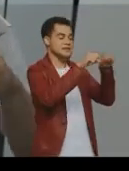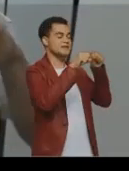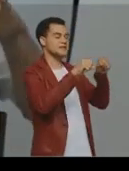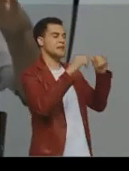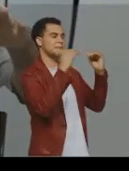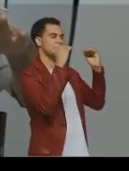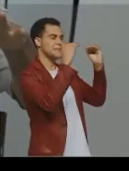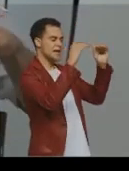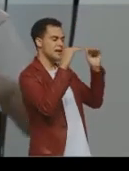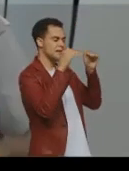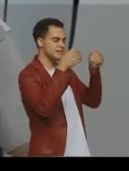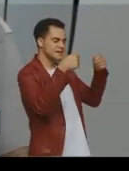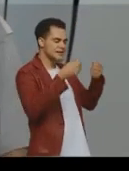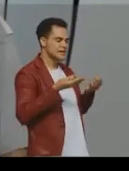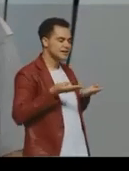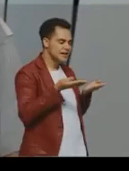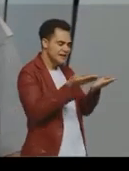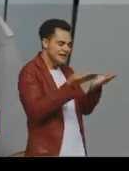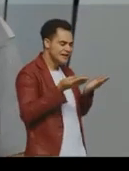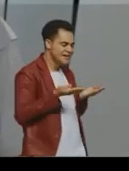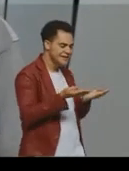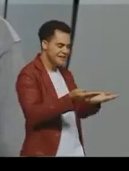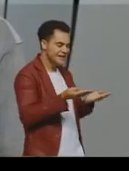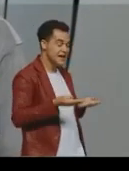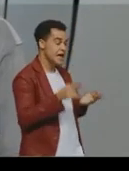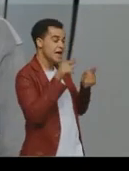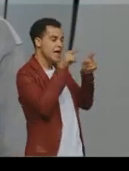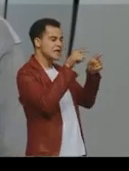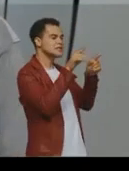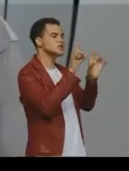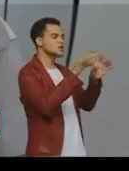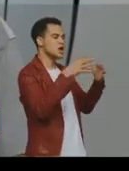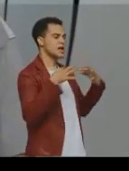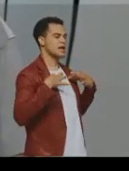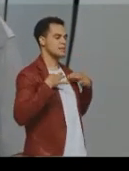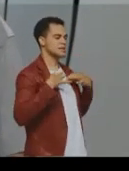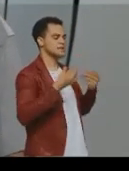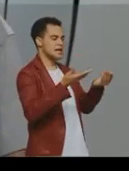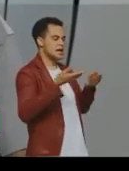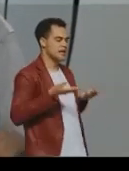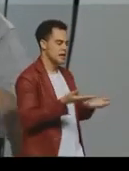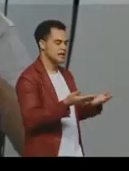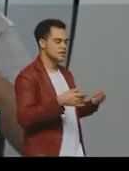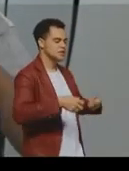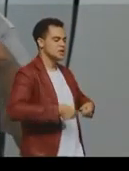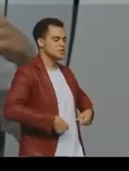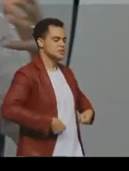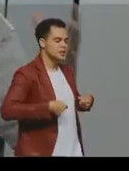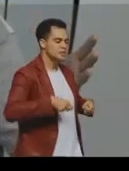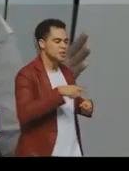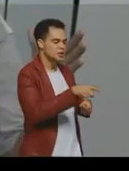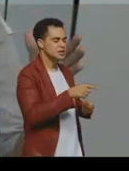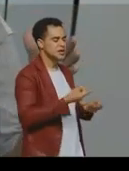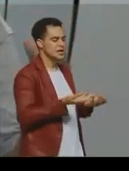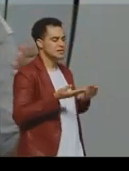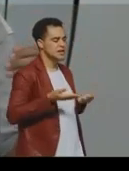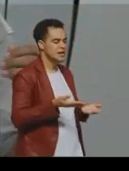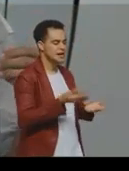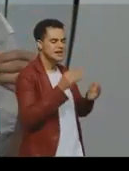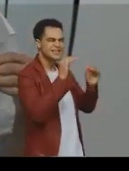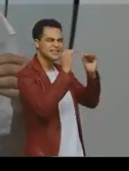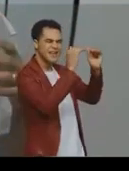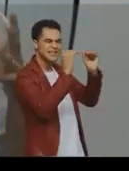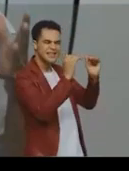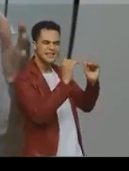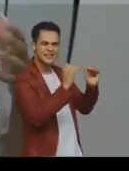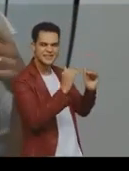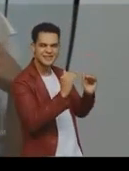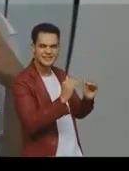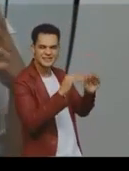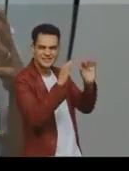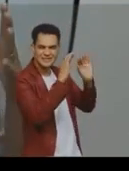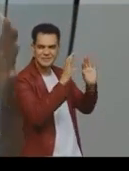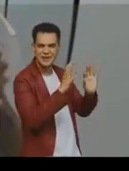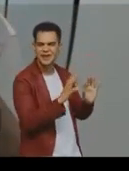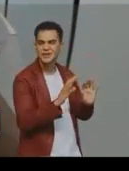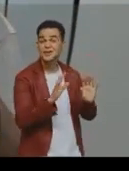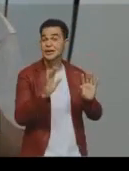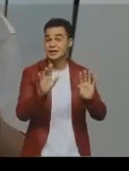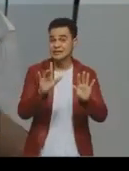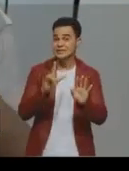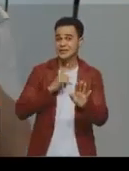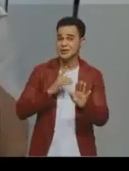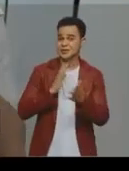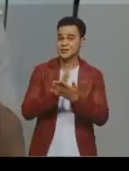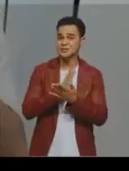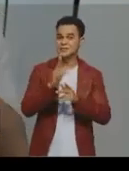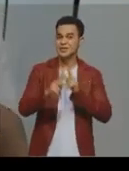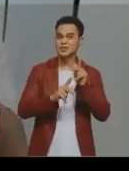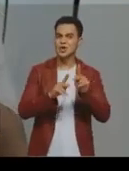coisa diferente. Ó, nessa gaveta aqui é só de camisas, essa gaveta é só de bermudas, principalmente se você tem muita roupa. E aí, tem gente que é tão organizada